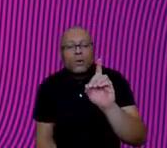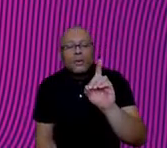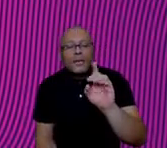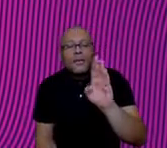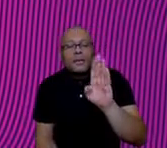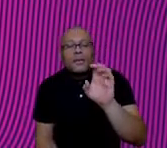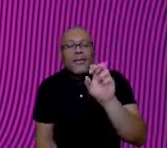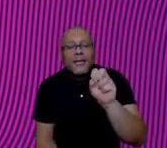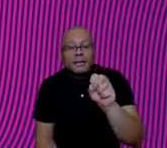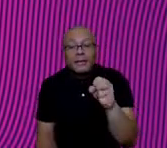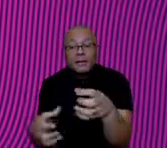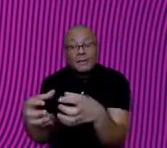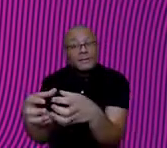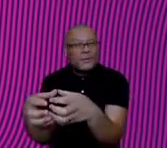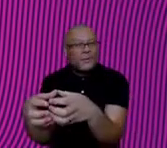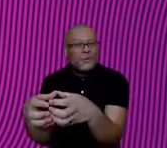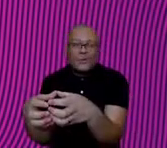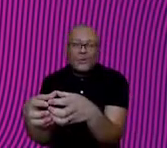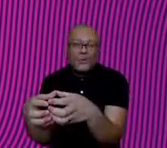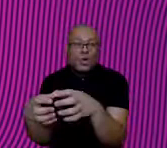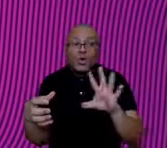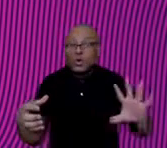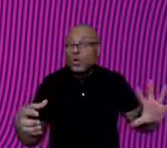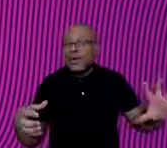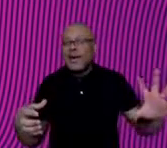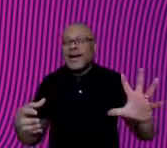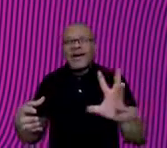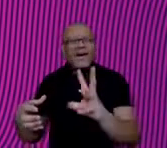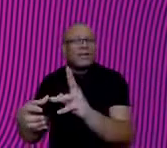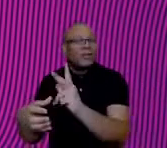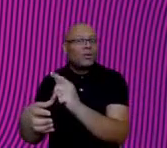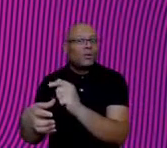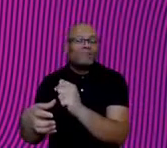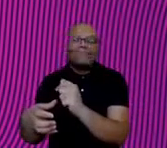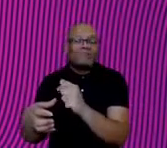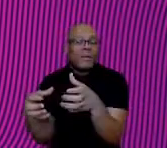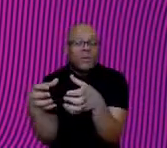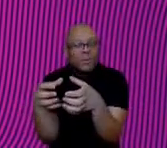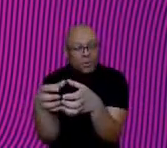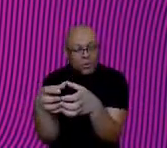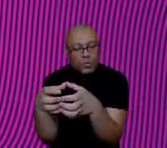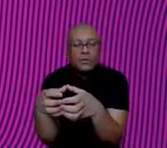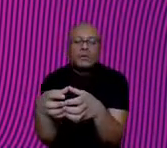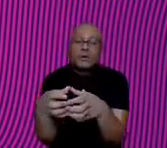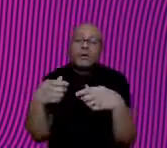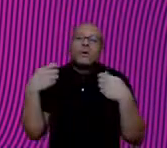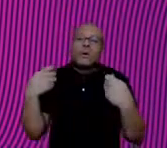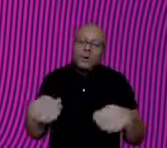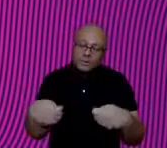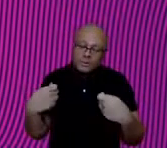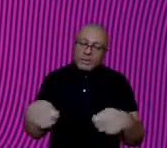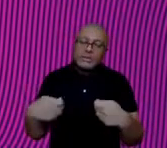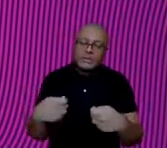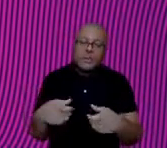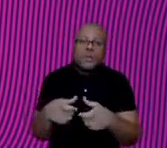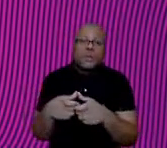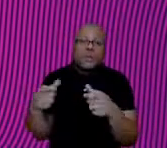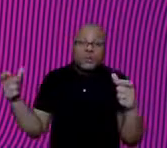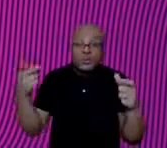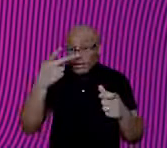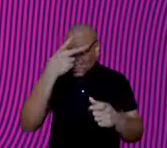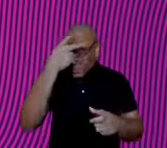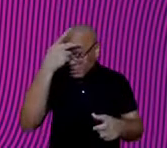uma subpopulação de pacientes com Parkinson. Então, existe realmente assim, um número muito grande de pessoas que não